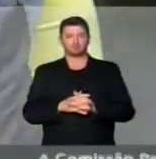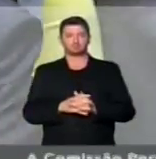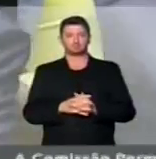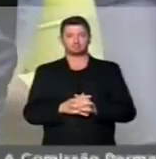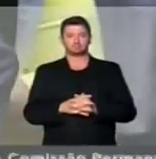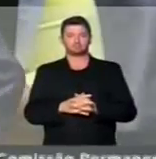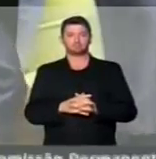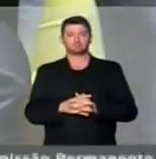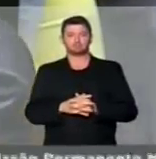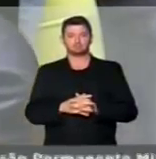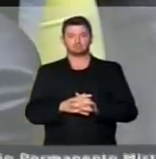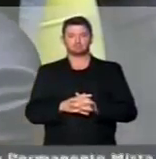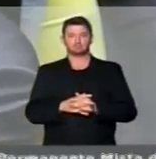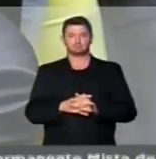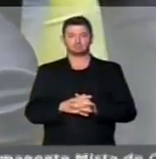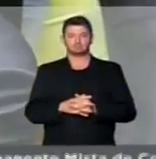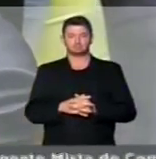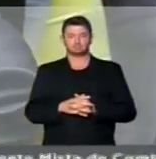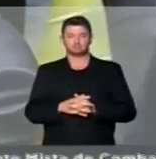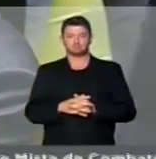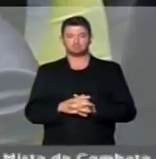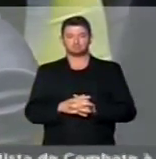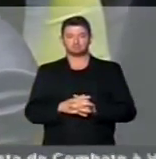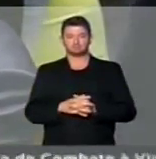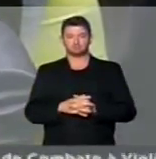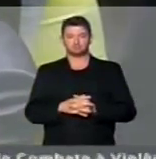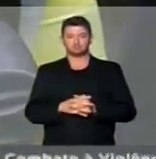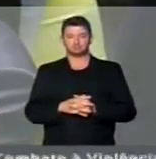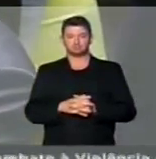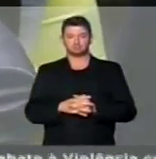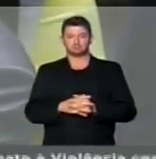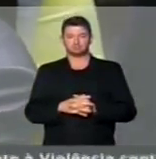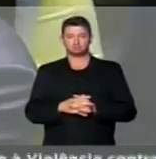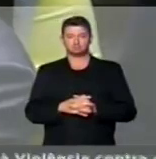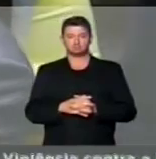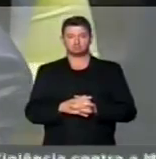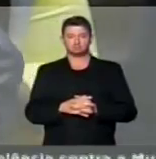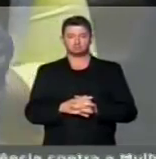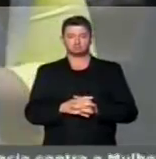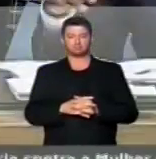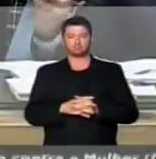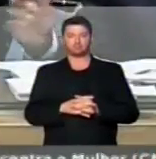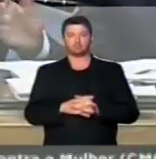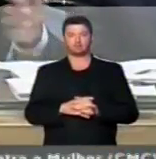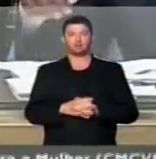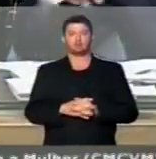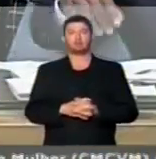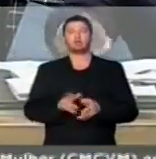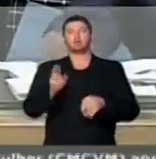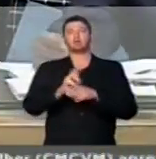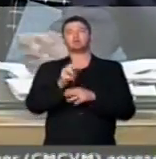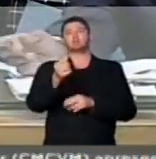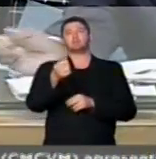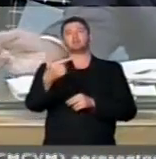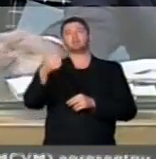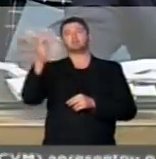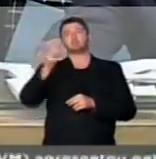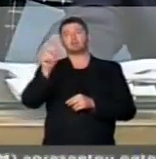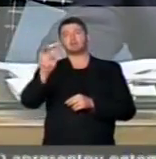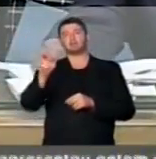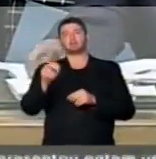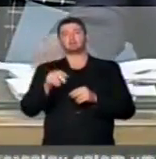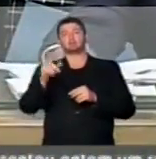Só fazer um registro, presidente, de solidariedade. Já de antemão, presidente, peço a minha inscrição. Em função desse recurso 62 de 2015,